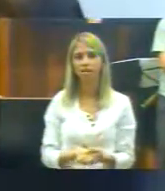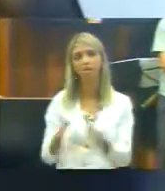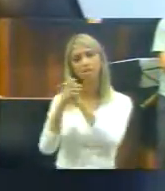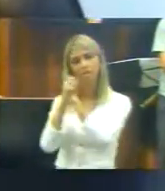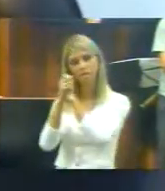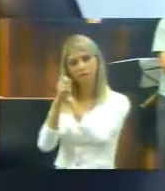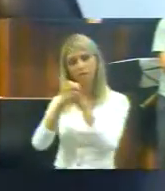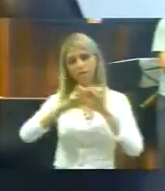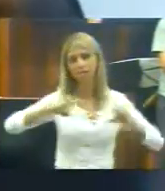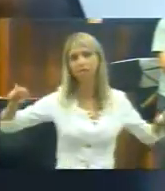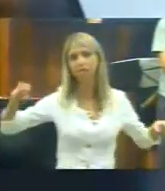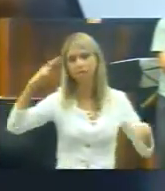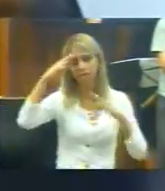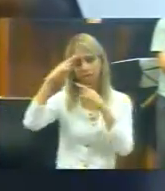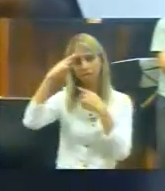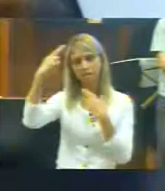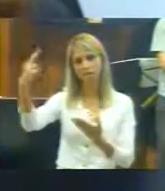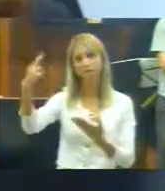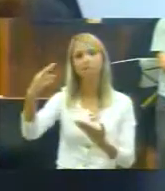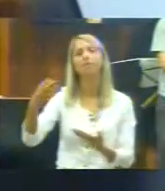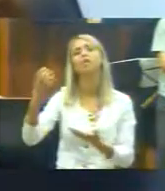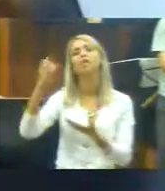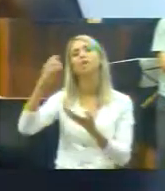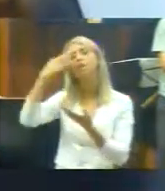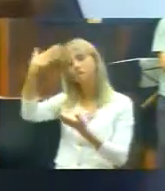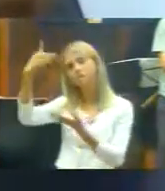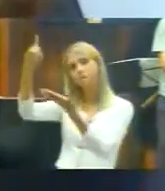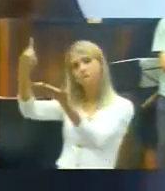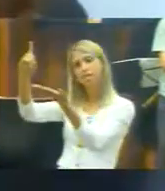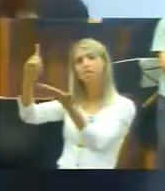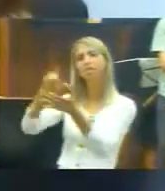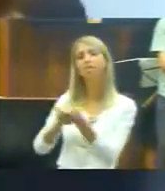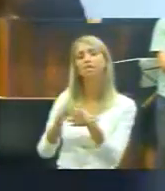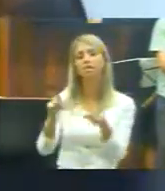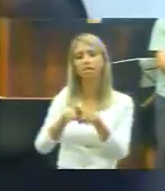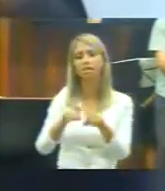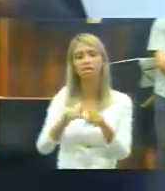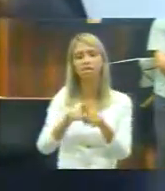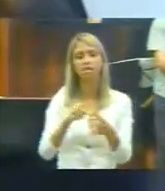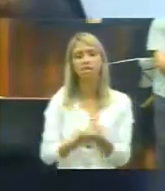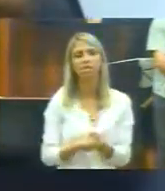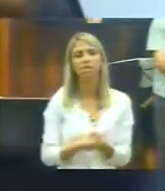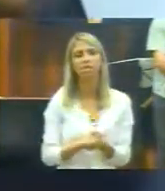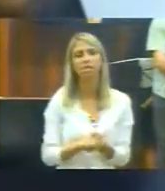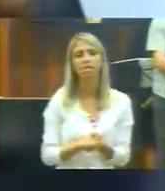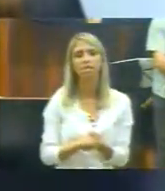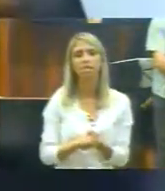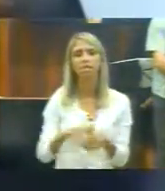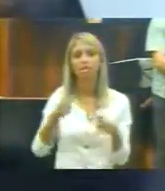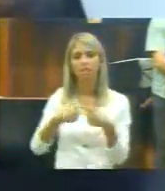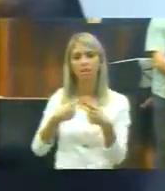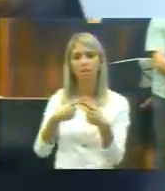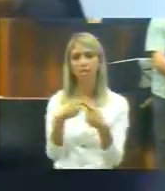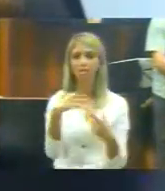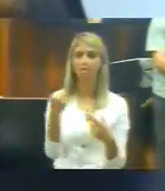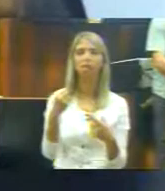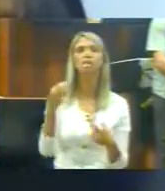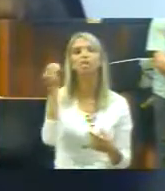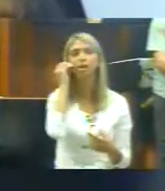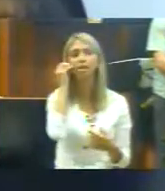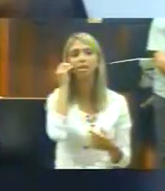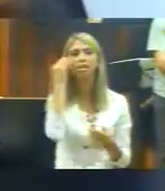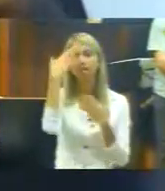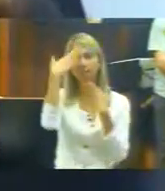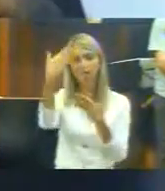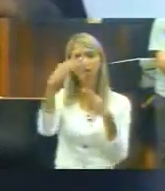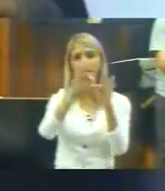mesa da diretoria. E também agradecer a Deus por ter dado essa oportunidade. Também agradecer a minha família, que